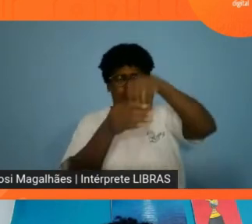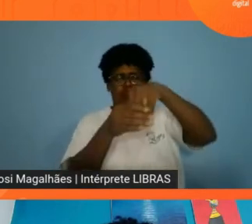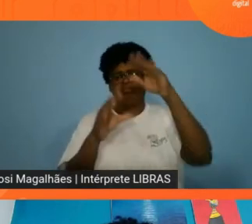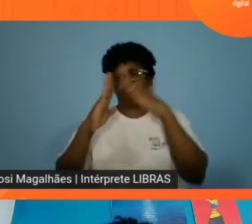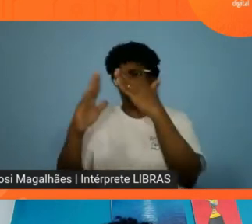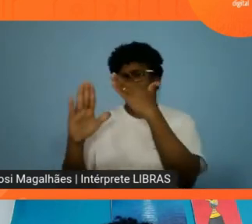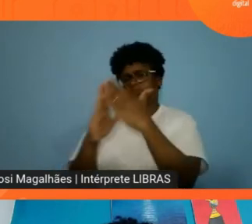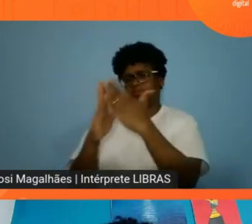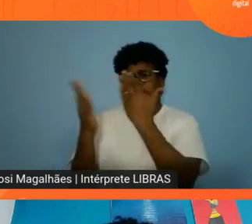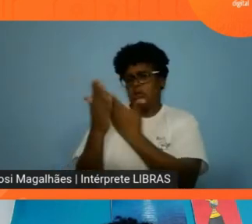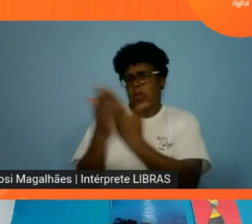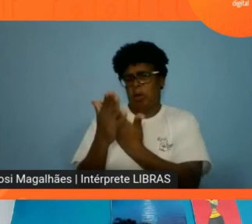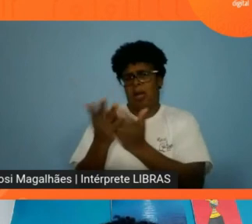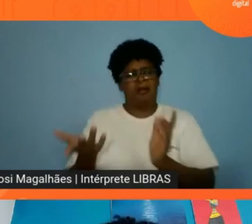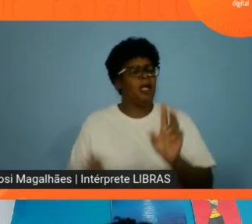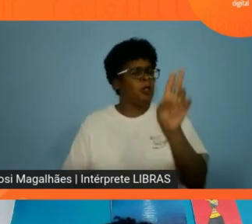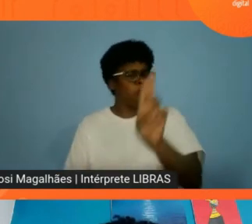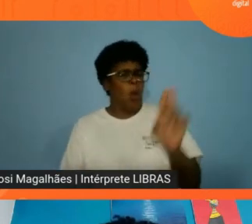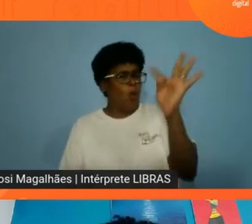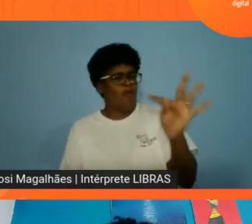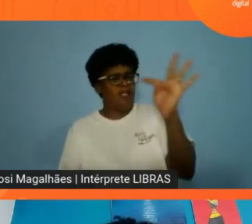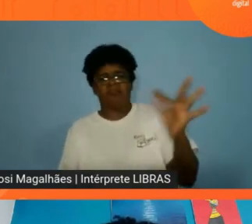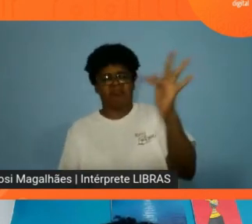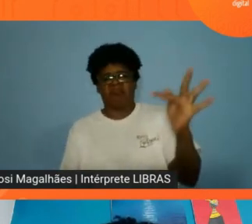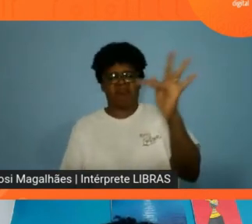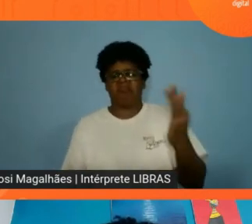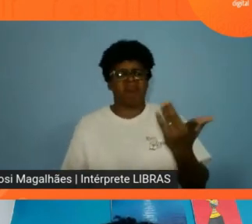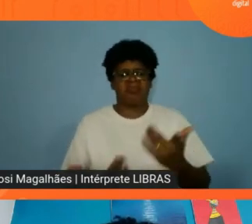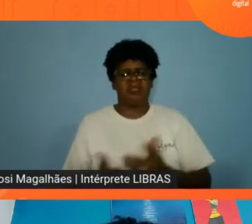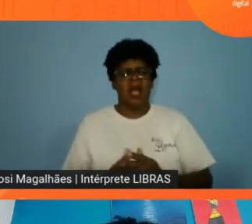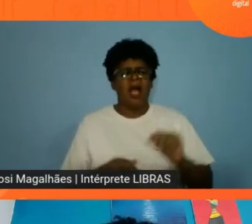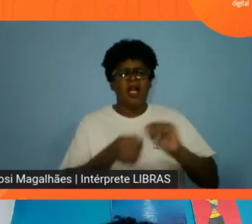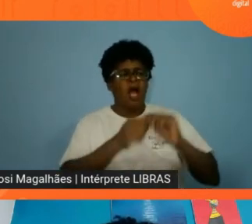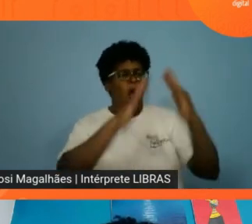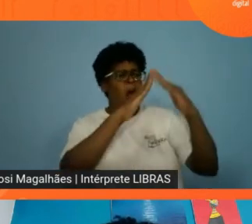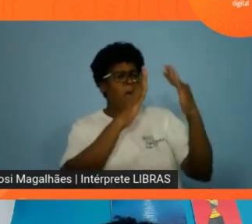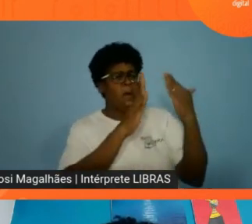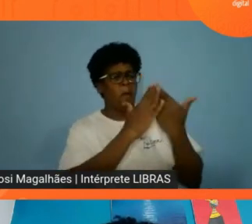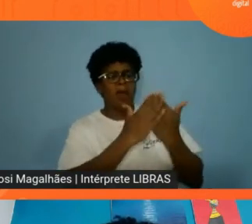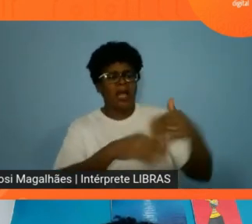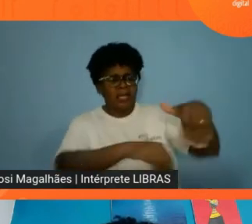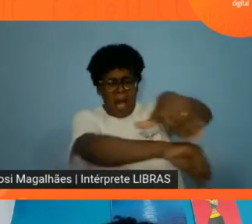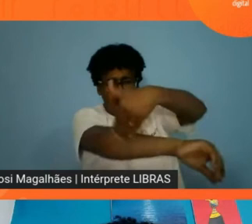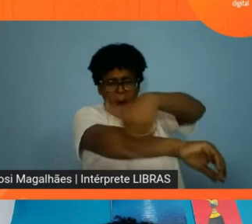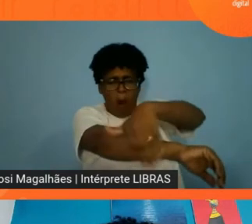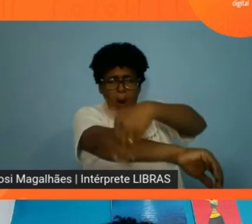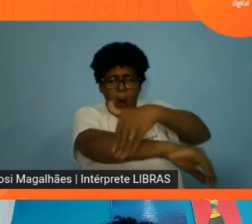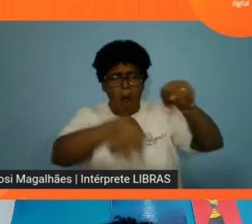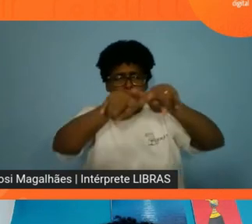Dentro da sala de uma universidade. Que ela está nas ruas, está nas praças, nos bares, por que